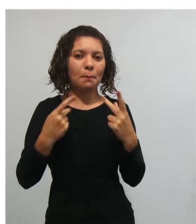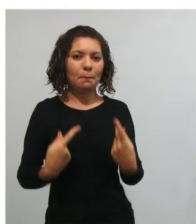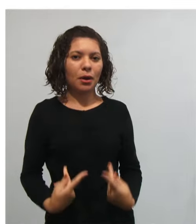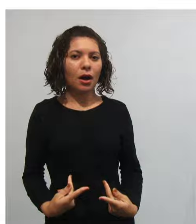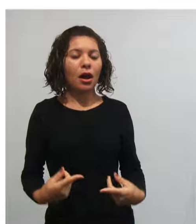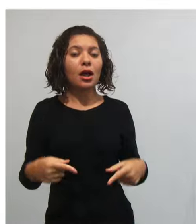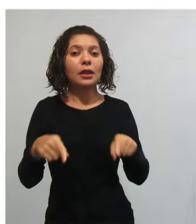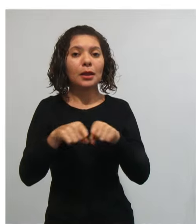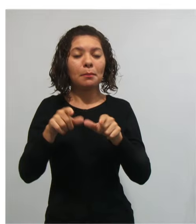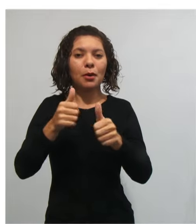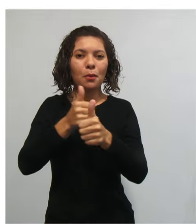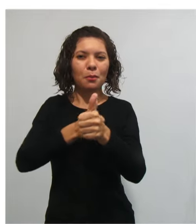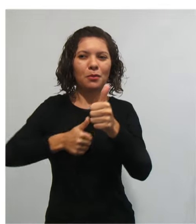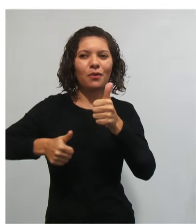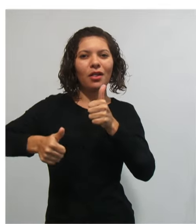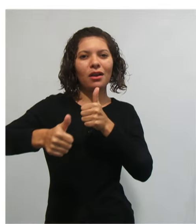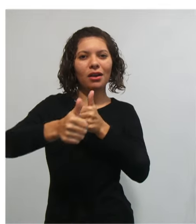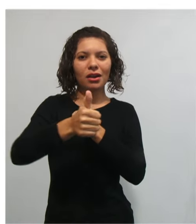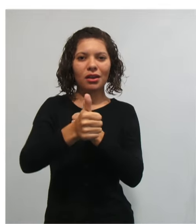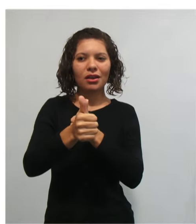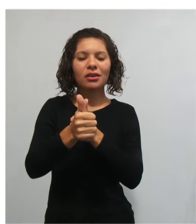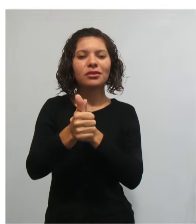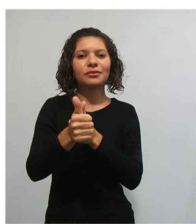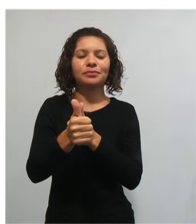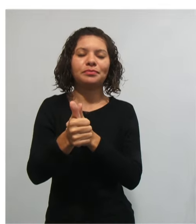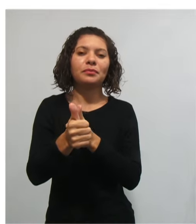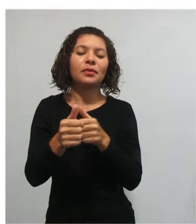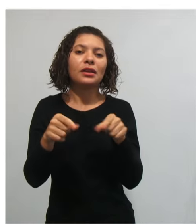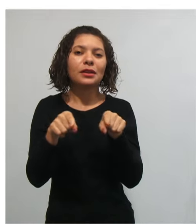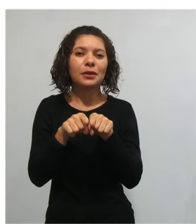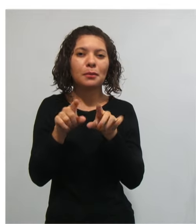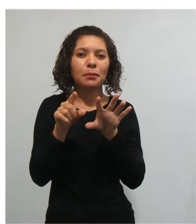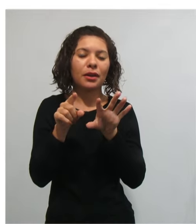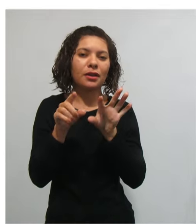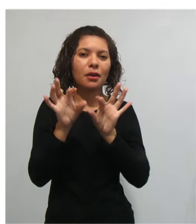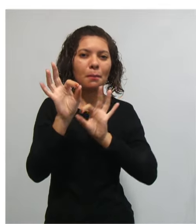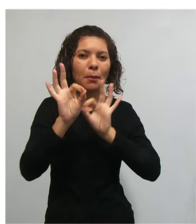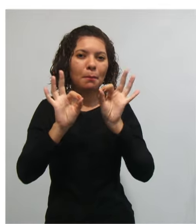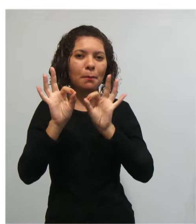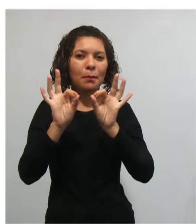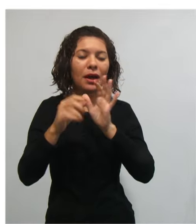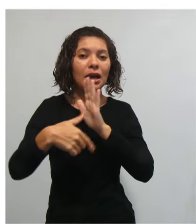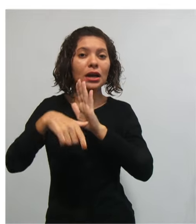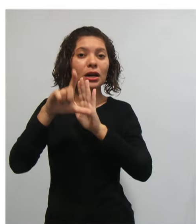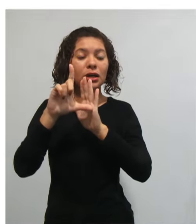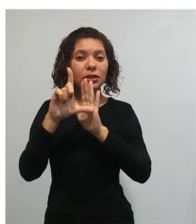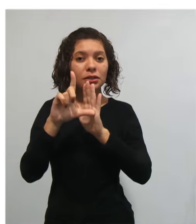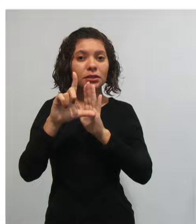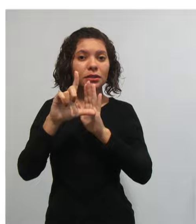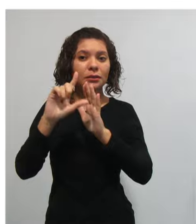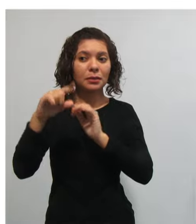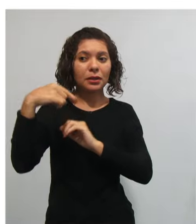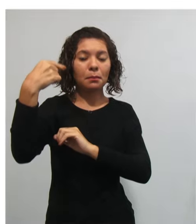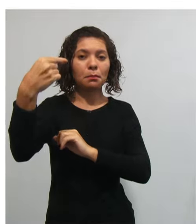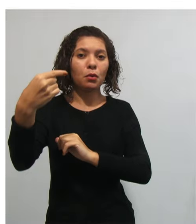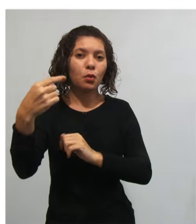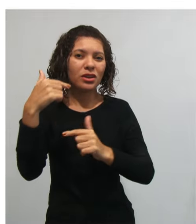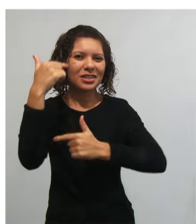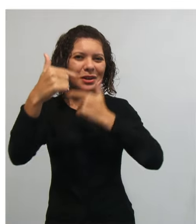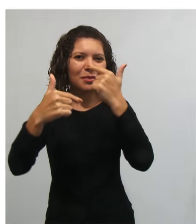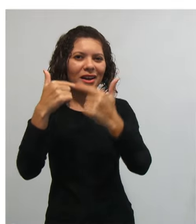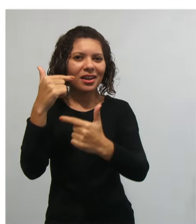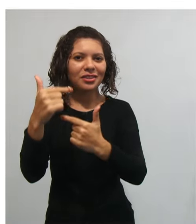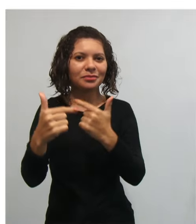Básica a cidadania humana o protagonismo juvenil e a preparação